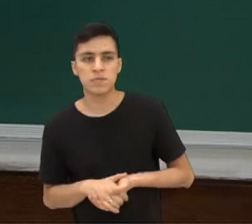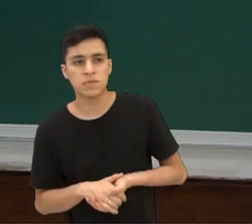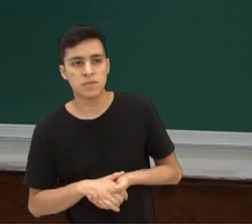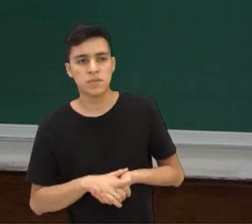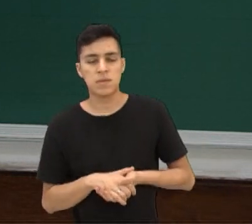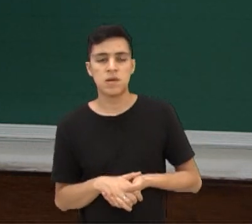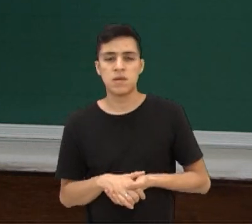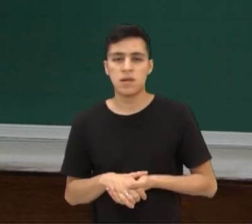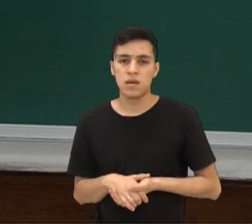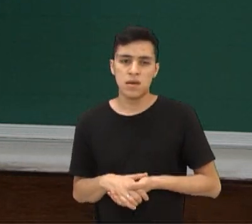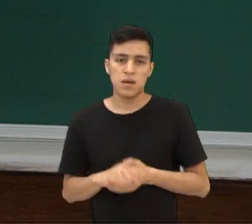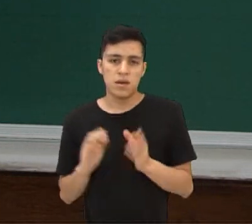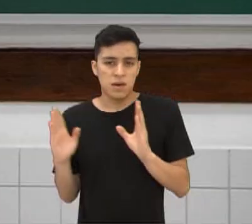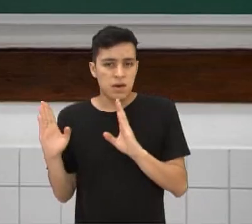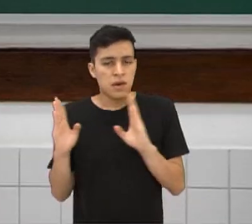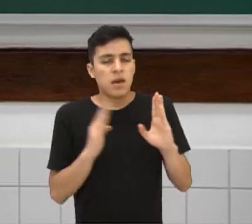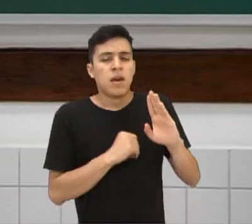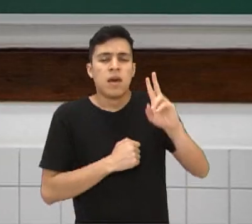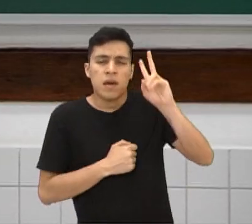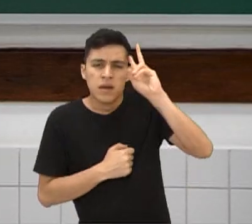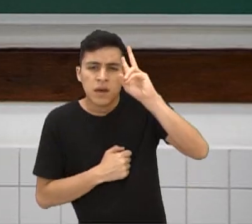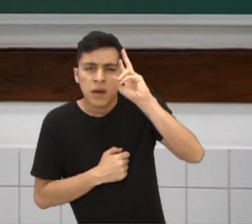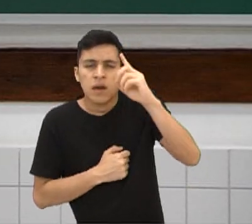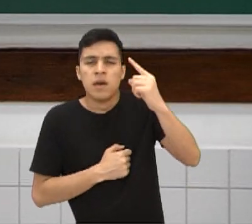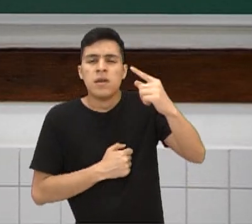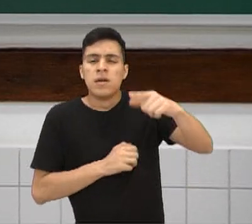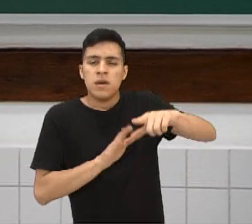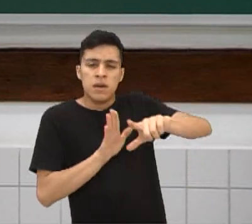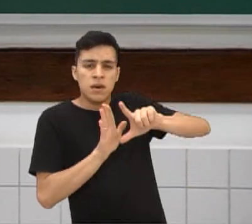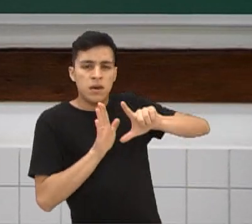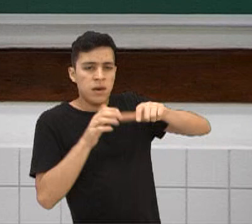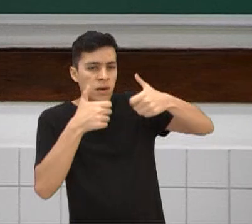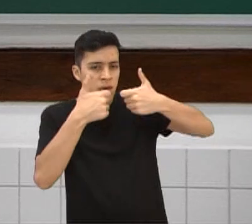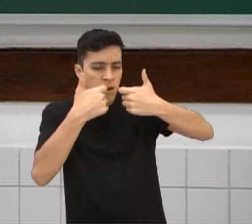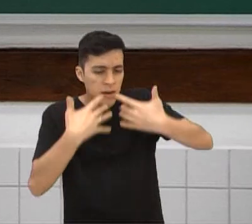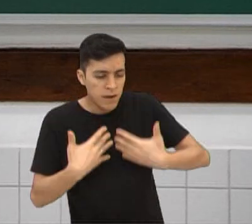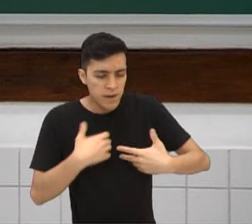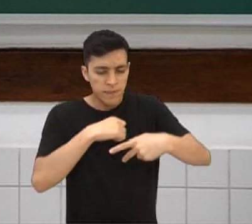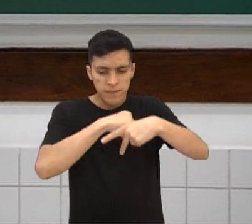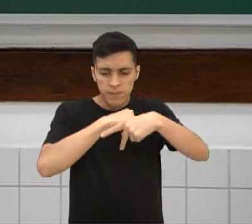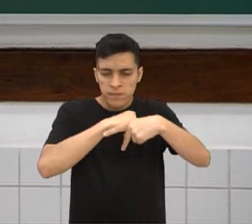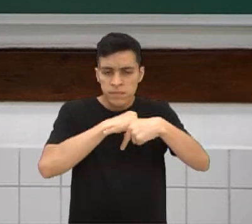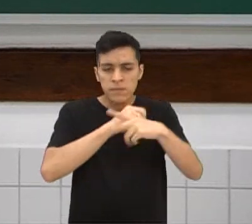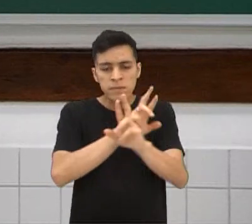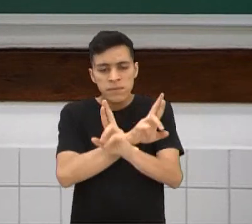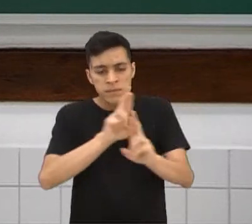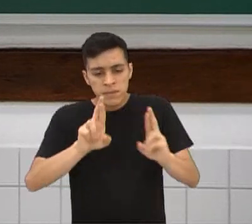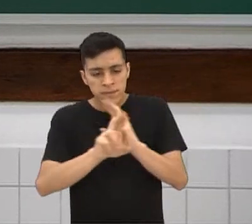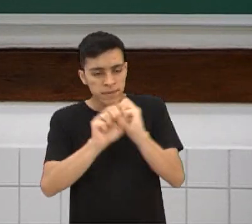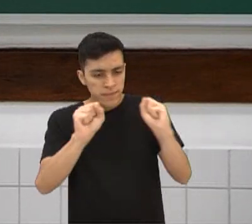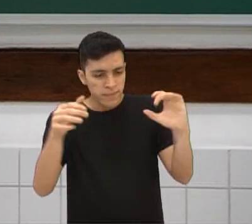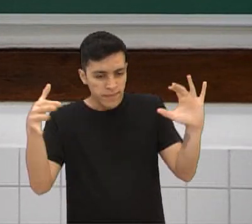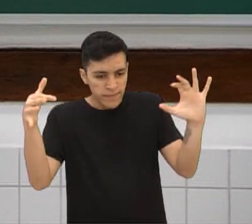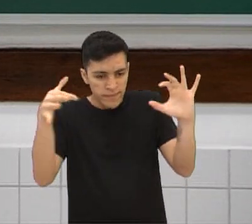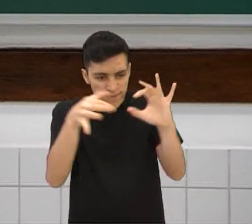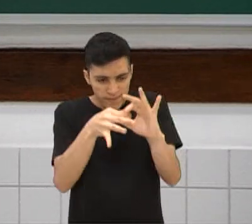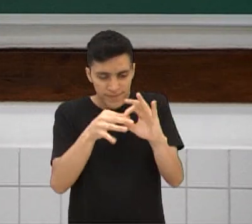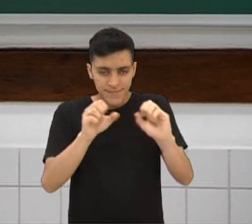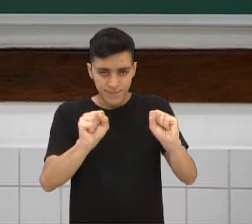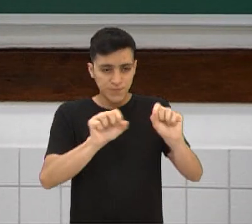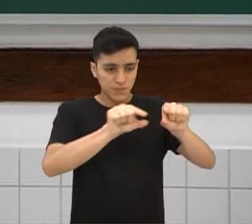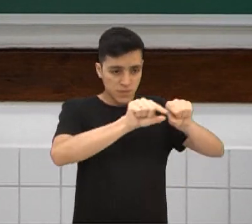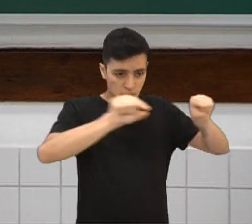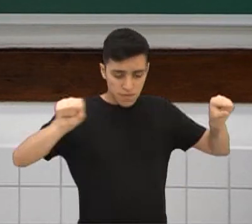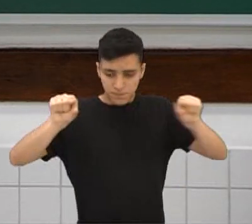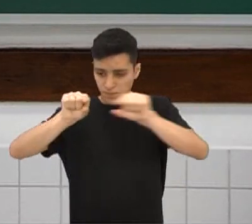the relative pronoun. Lembra que eu falei para vocês que o pronome relativo ele pode fazer a conexão de duas frases,